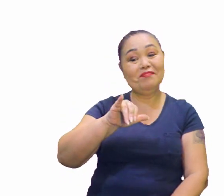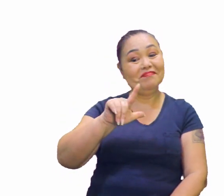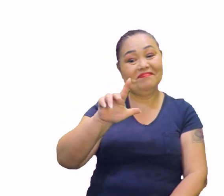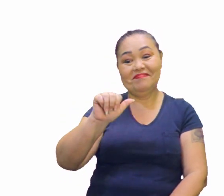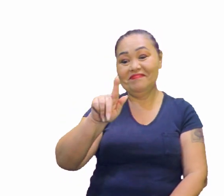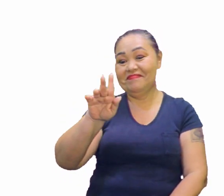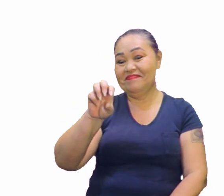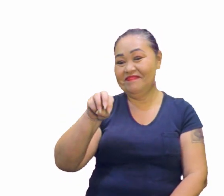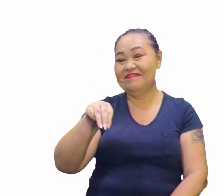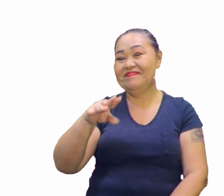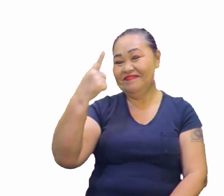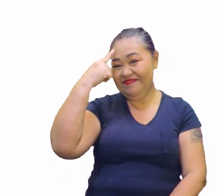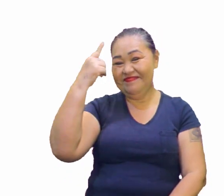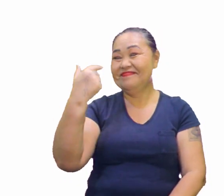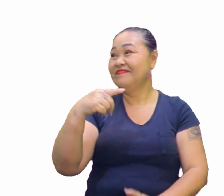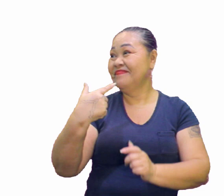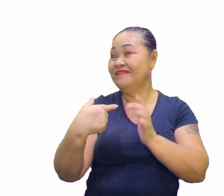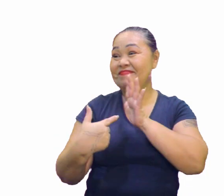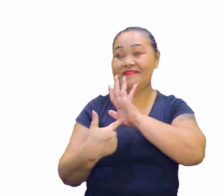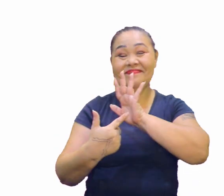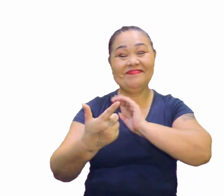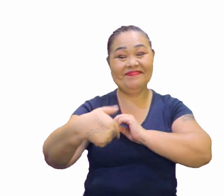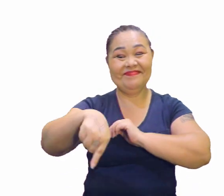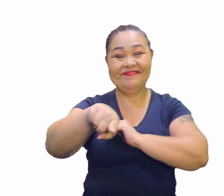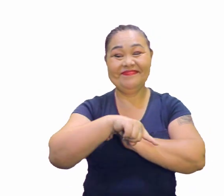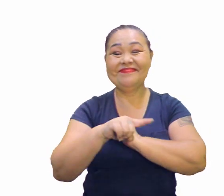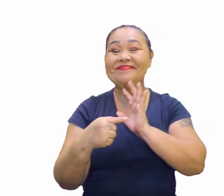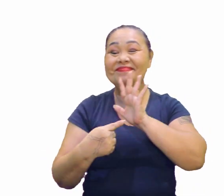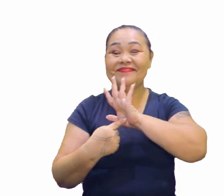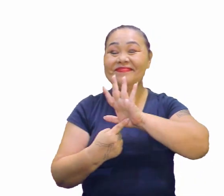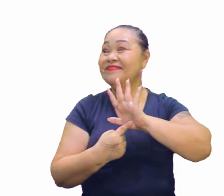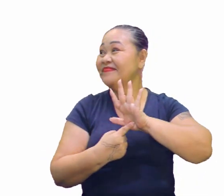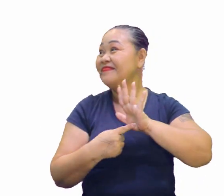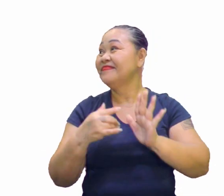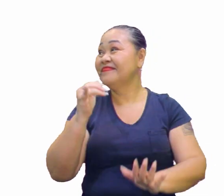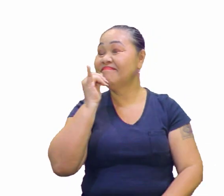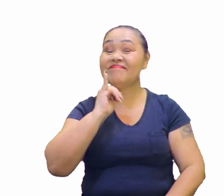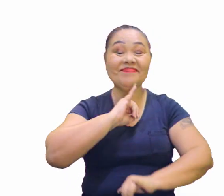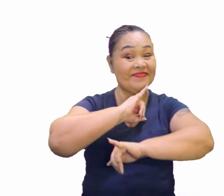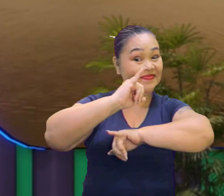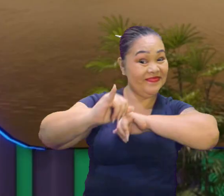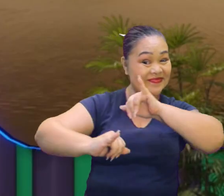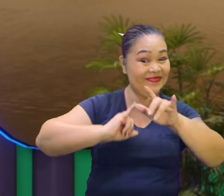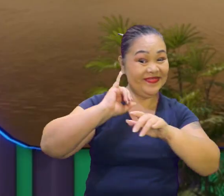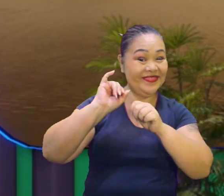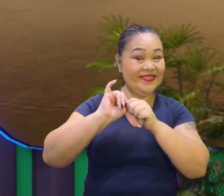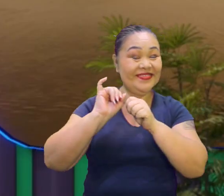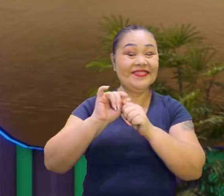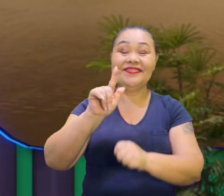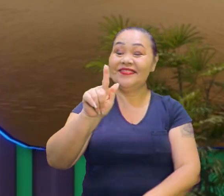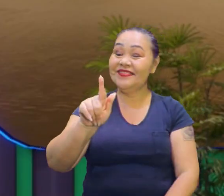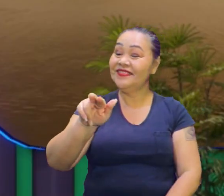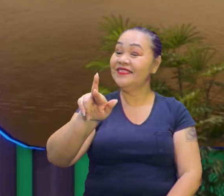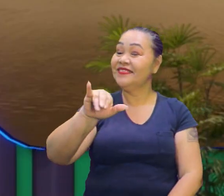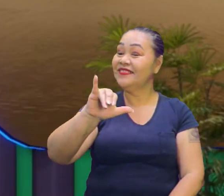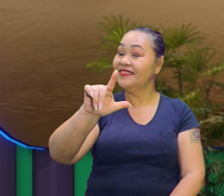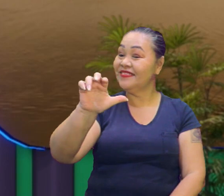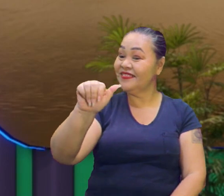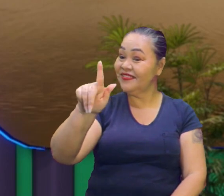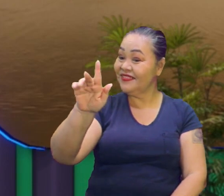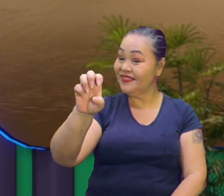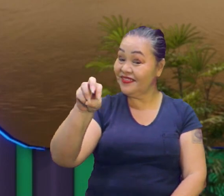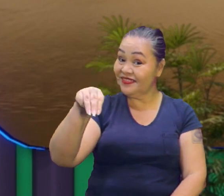não? Então eu vou aparecer aqui para os meninos e vou mostrar, vou dar essa informação. A grilagem